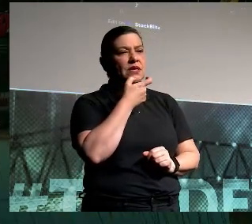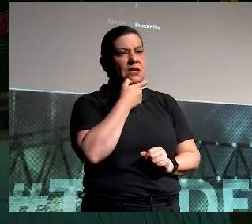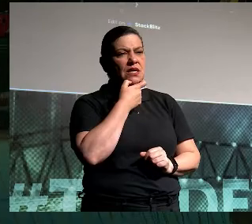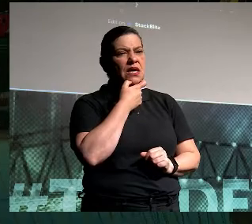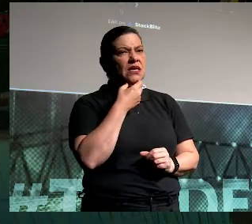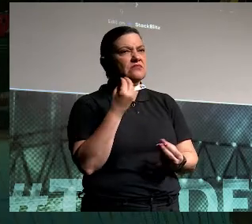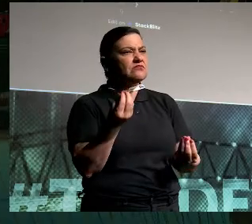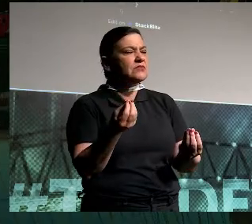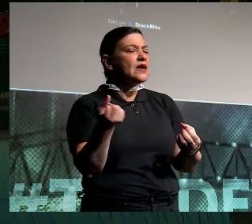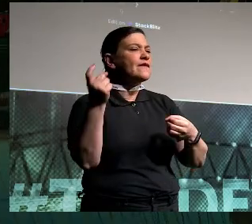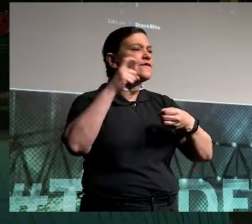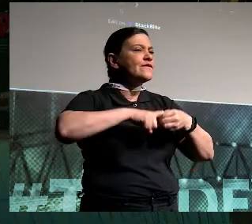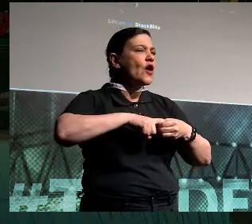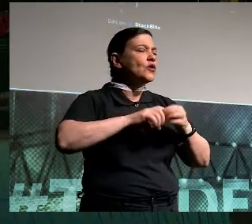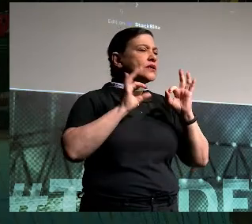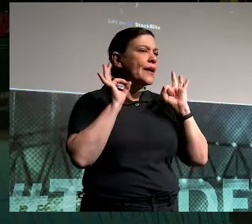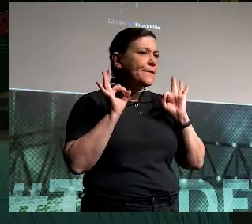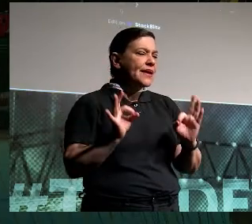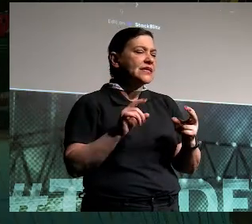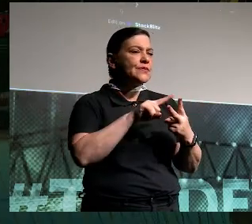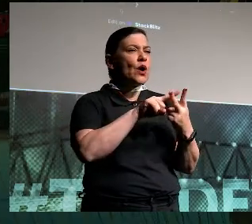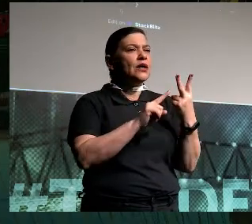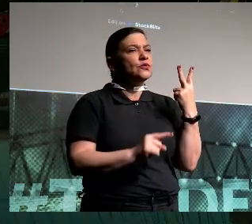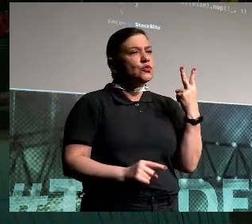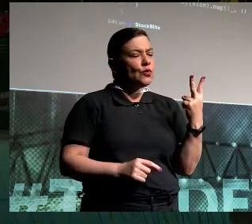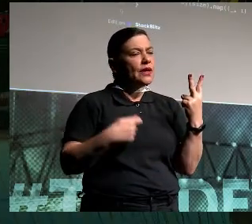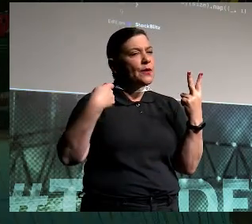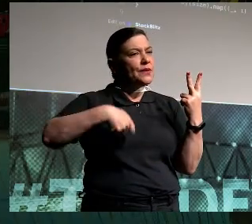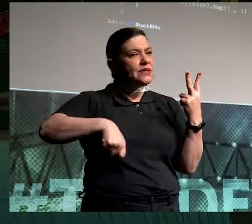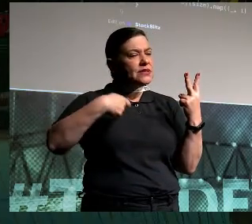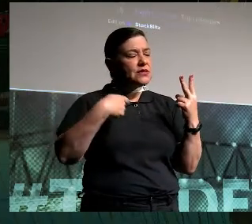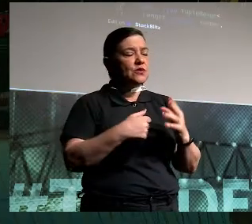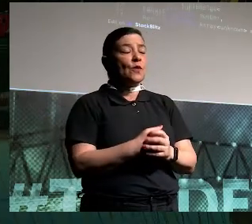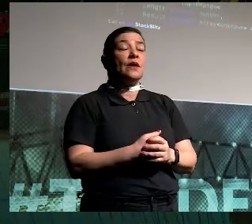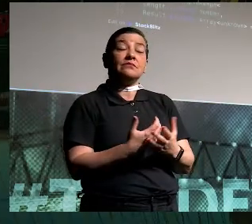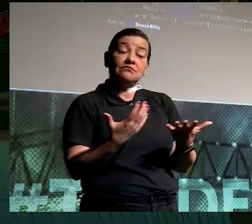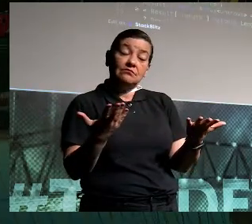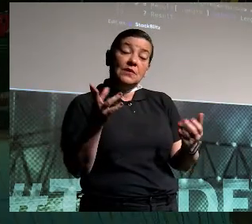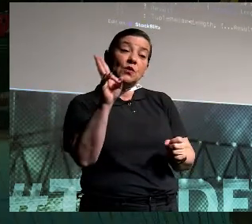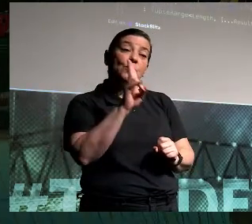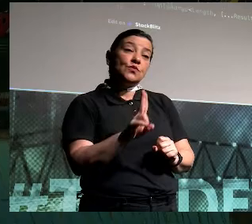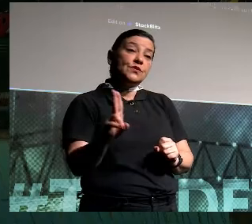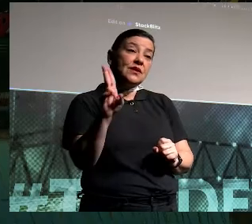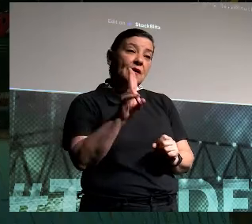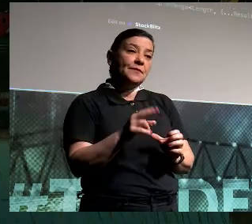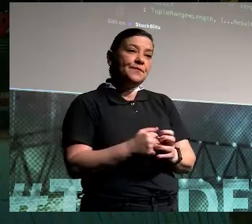mim, me dar exatamente essa tupla aqui com o que eu preciso? Para isso, eu preciso usar